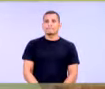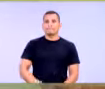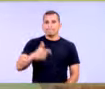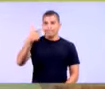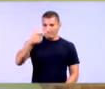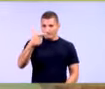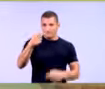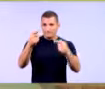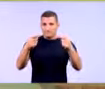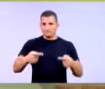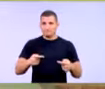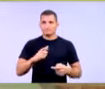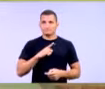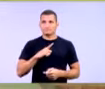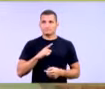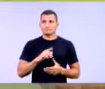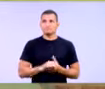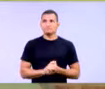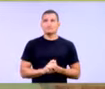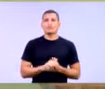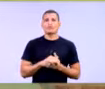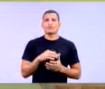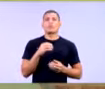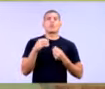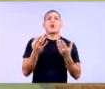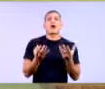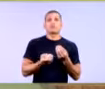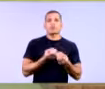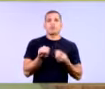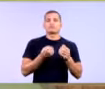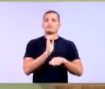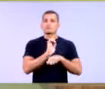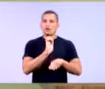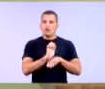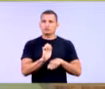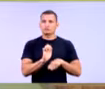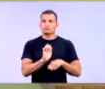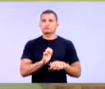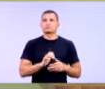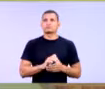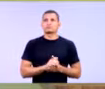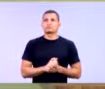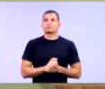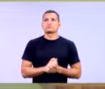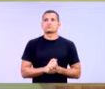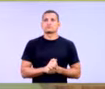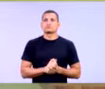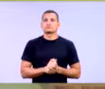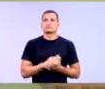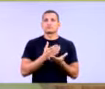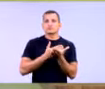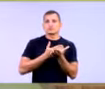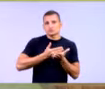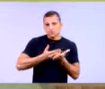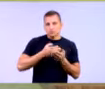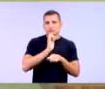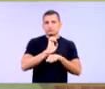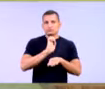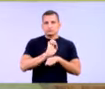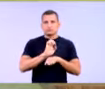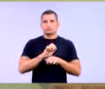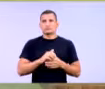questão, nós temos: quando é permitido fazer o estágio? Quais são as condições que indicam o início desse estágio?